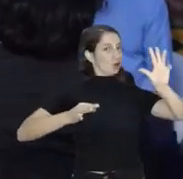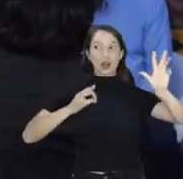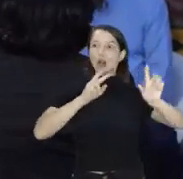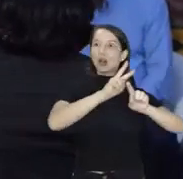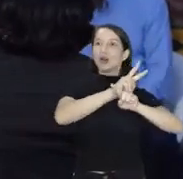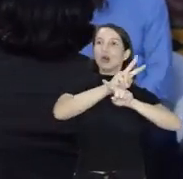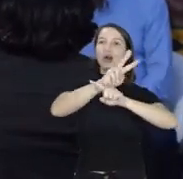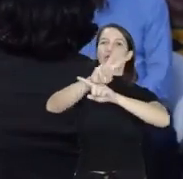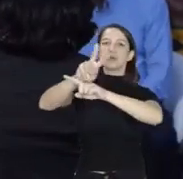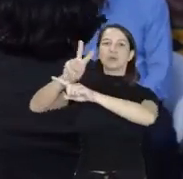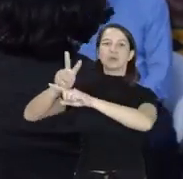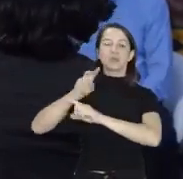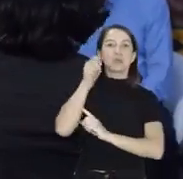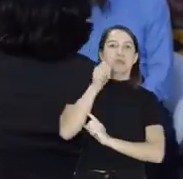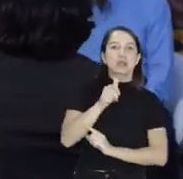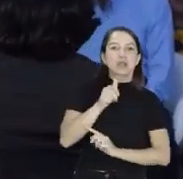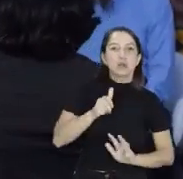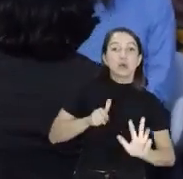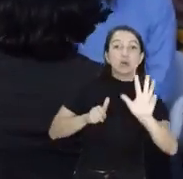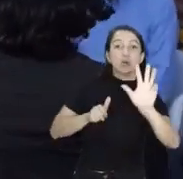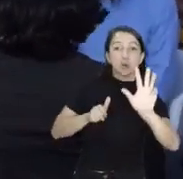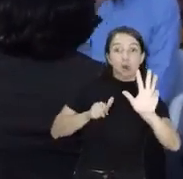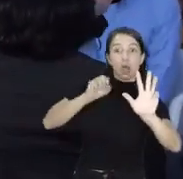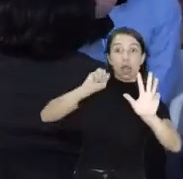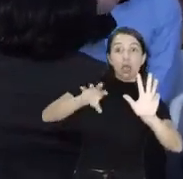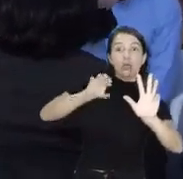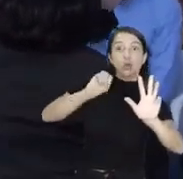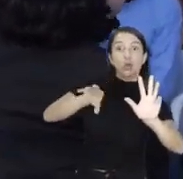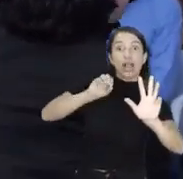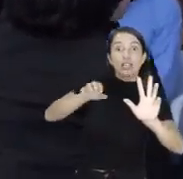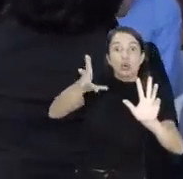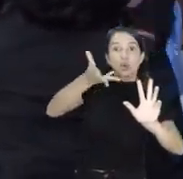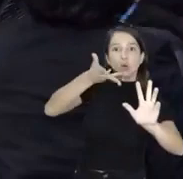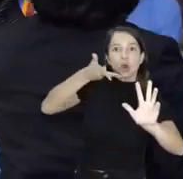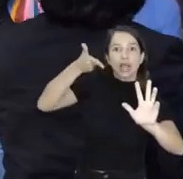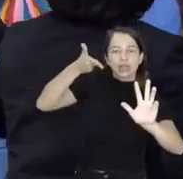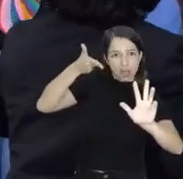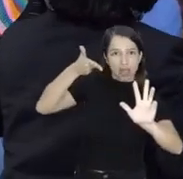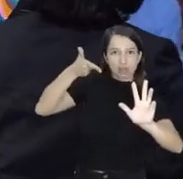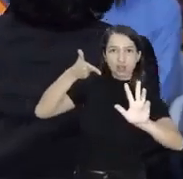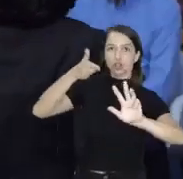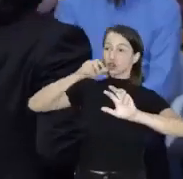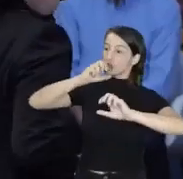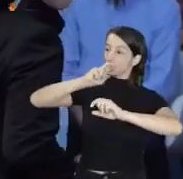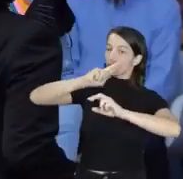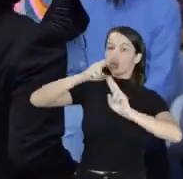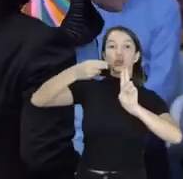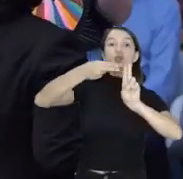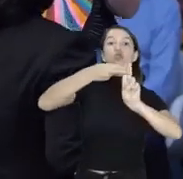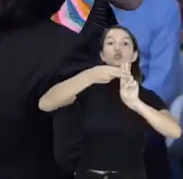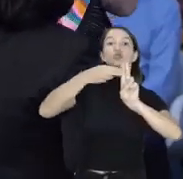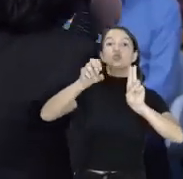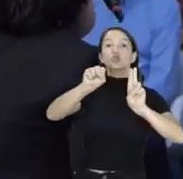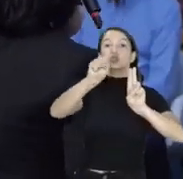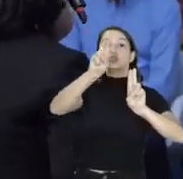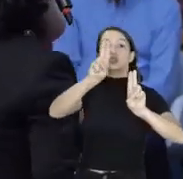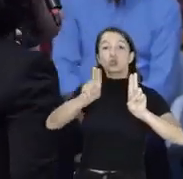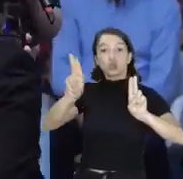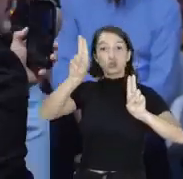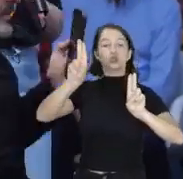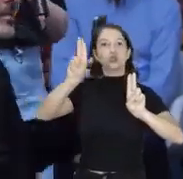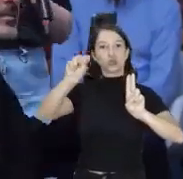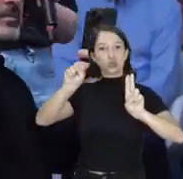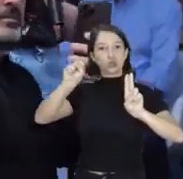o SUS e ele é a nossa Floresta Nossa Amazônia nosso meio ambiente preservado